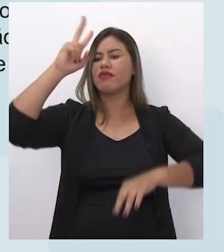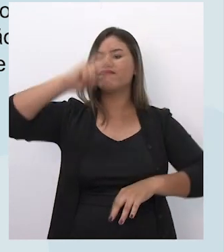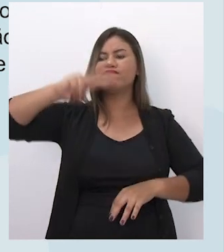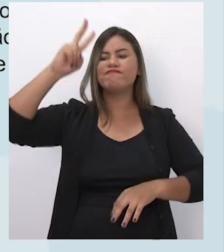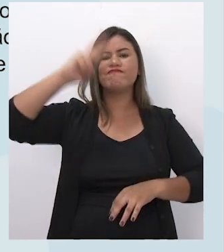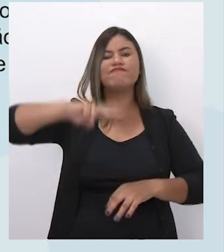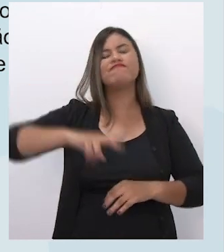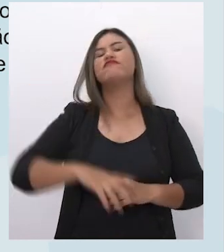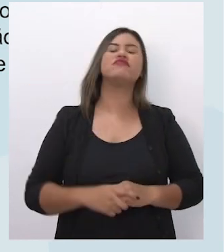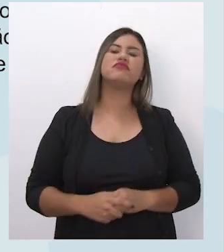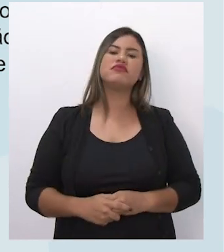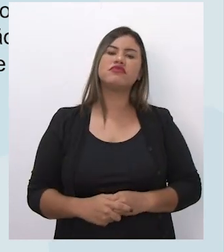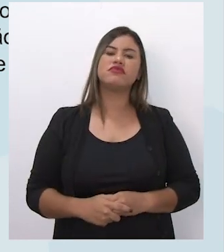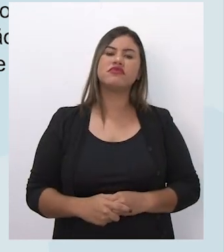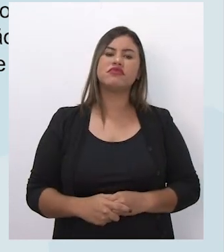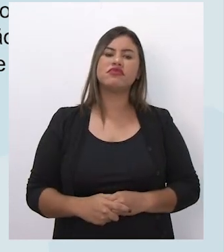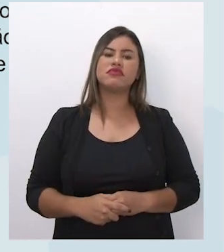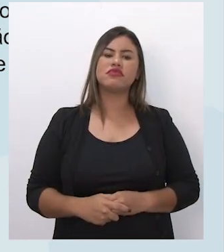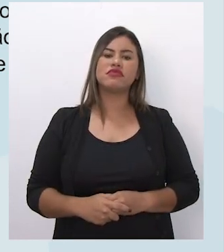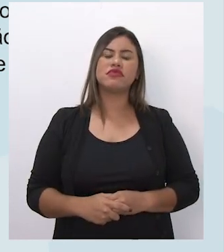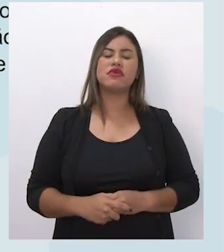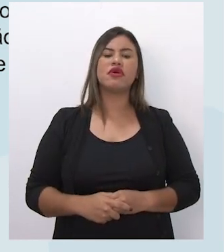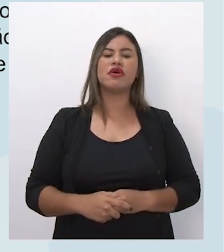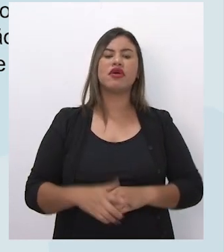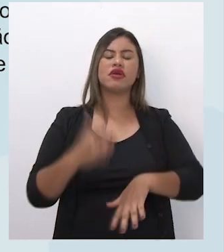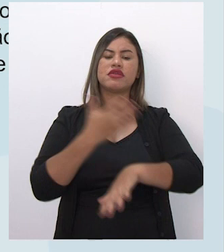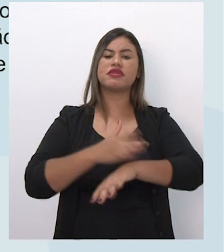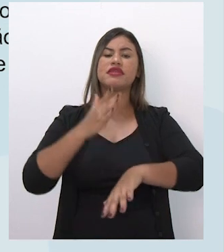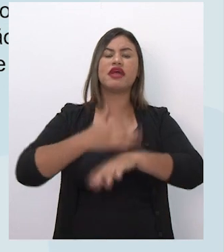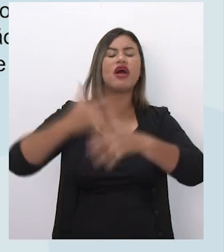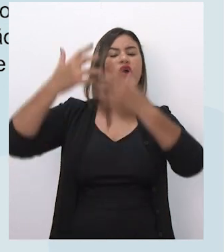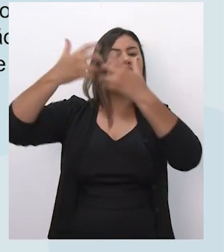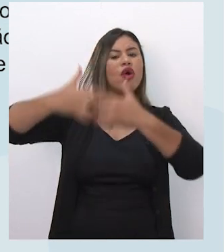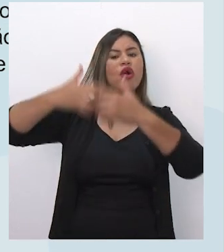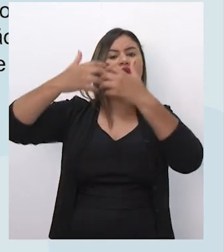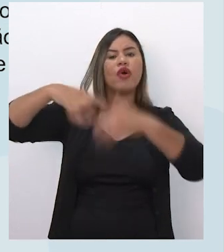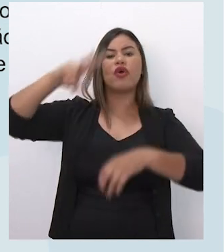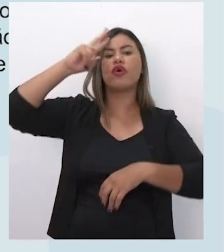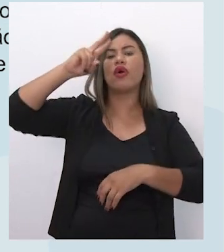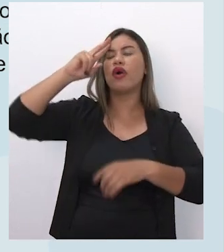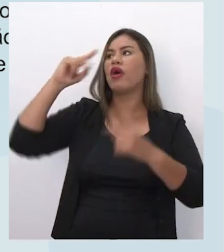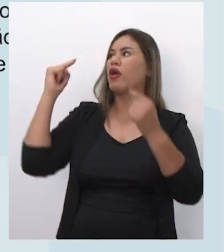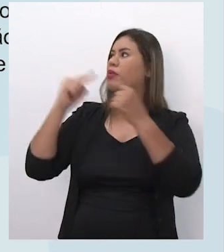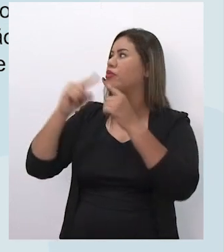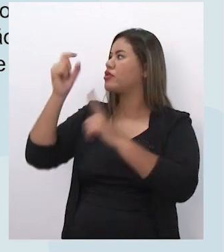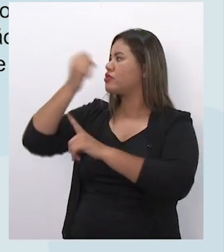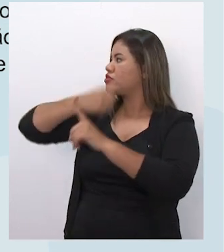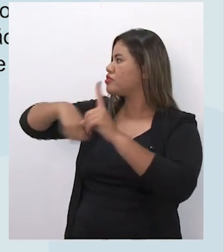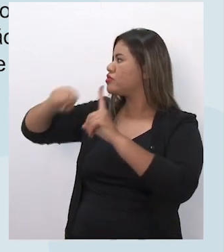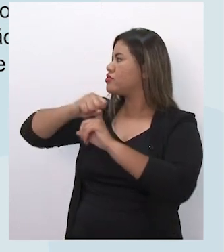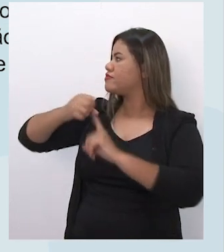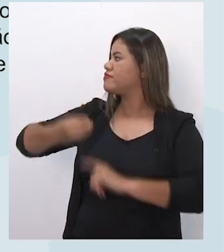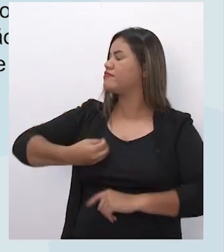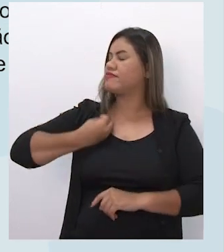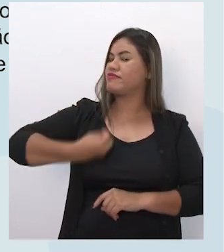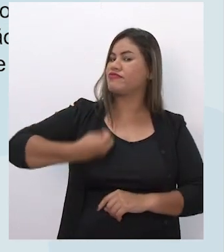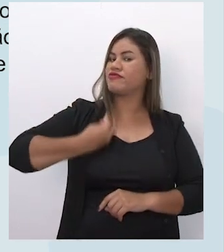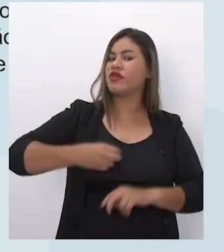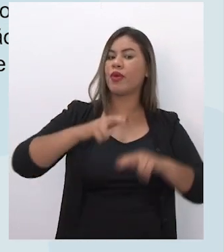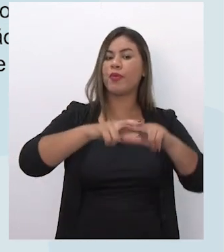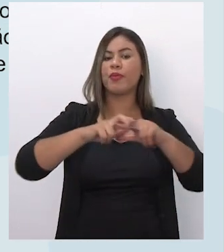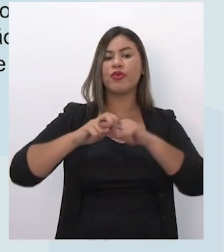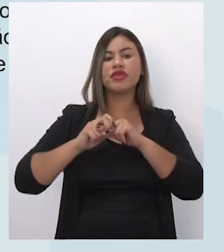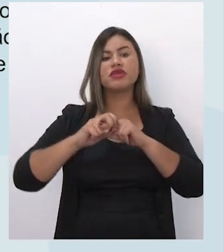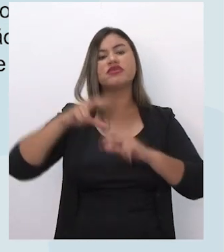então, né, esse exercício do raciocínio histórico sobre a sociedade a qual vivem. Por isso que história não é